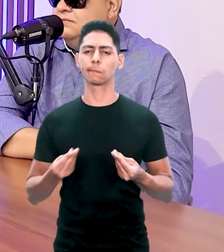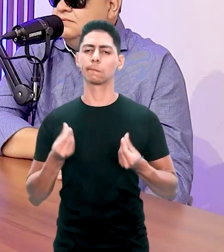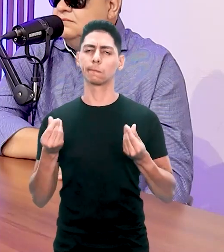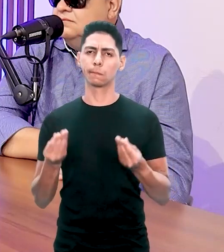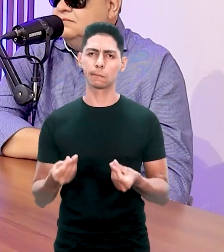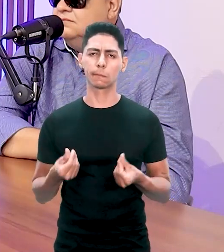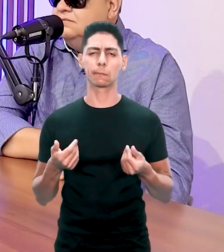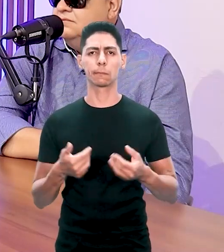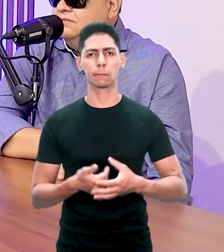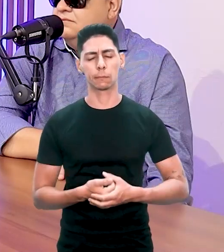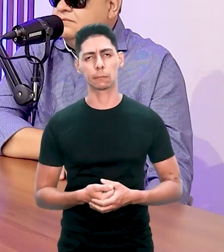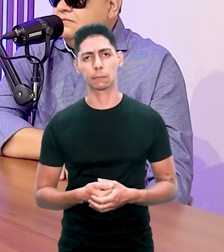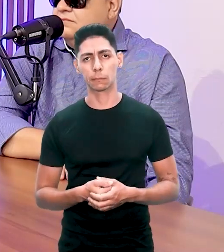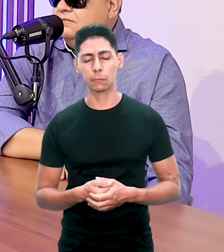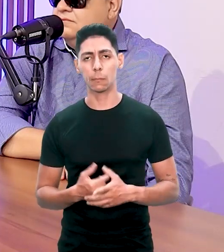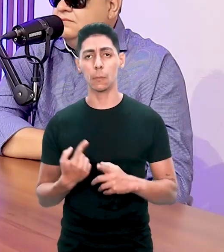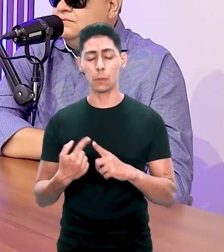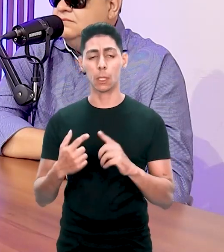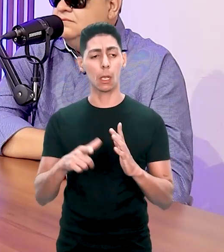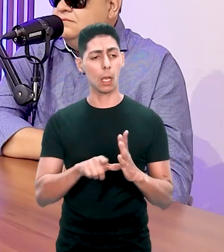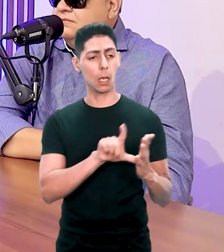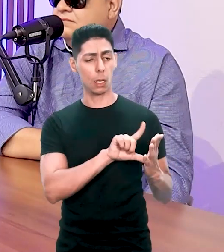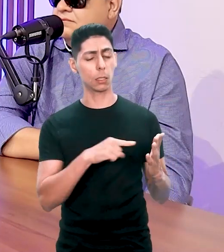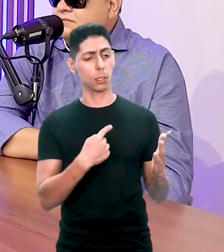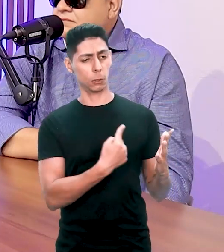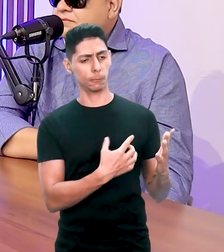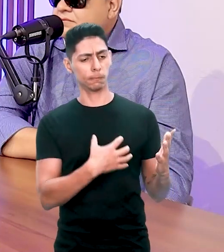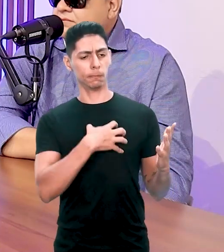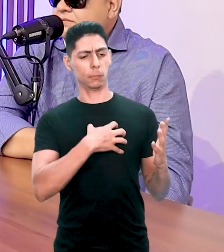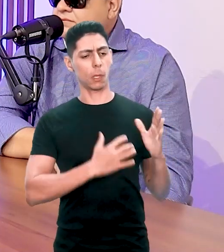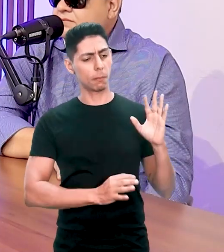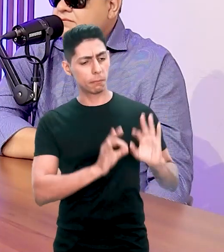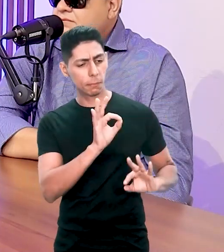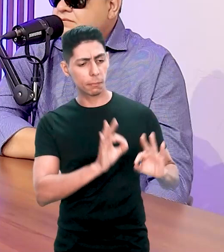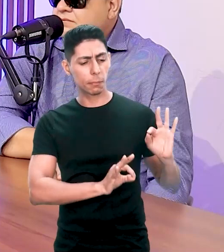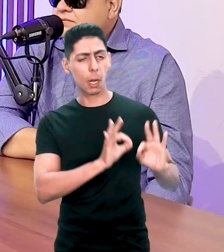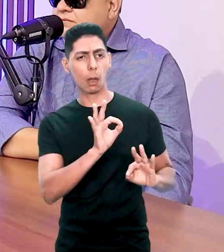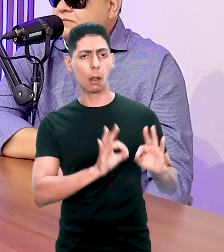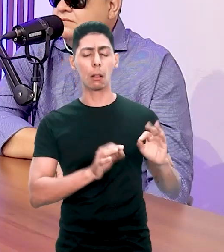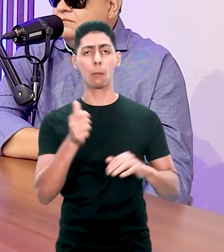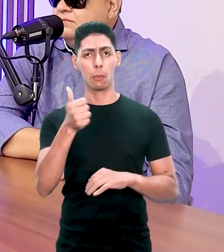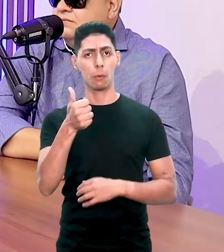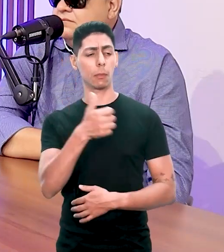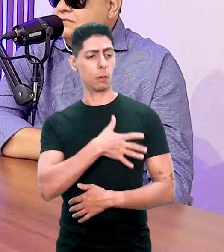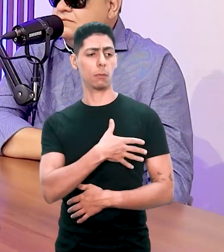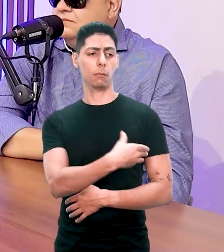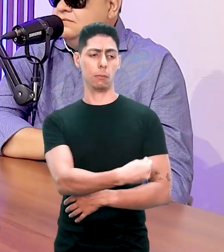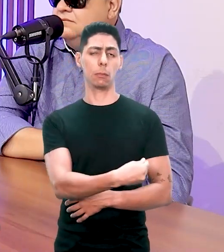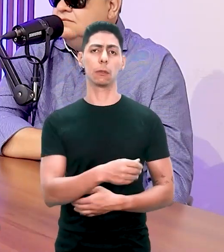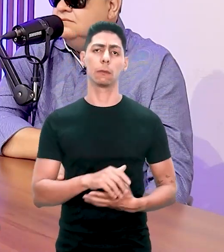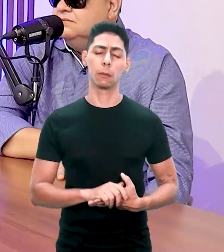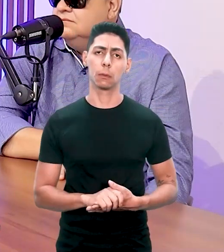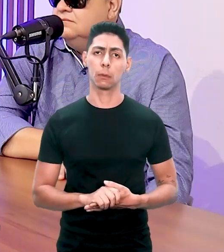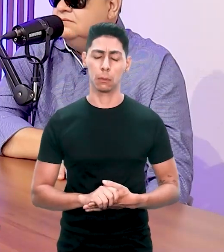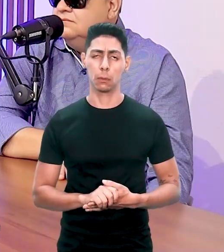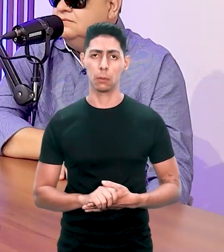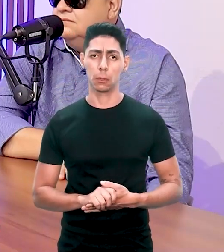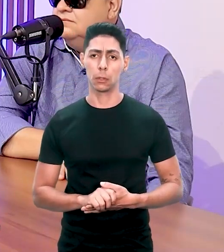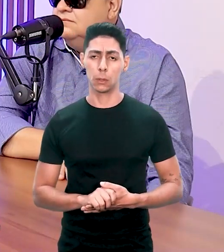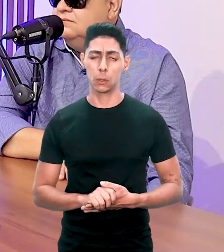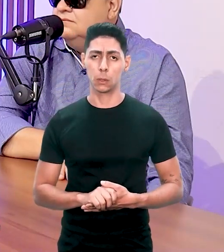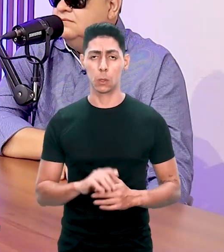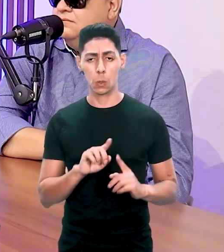nós estávamos preparados, se é que a gente se prepara para o primeiro filho. Veio aquele